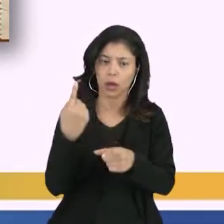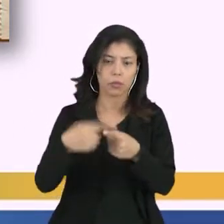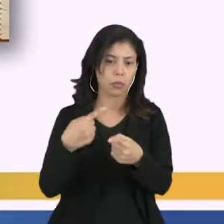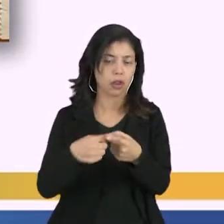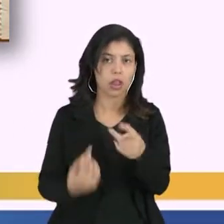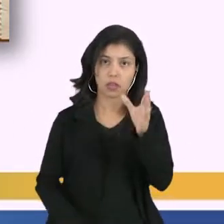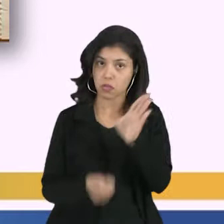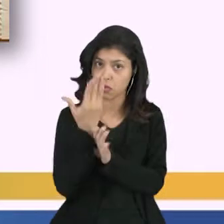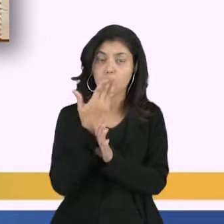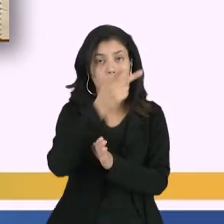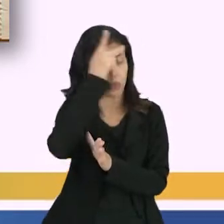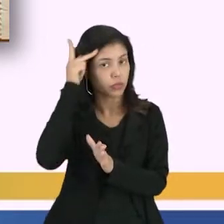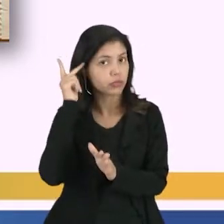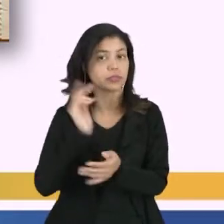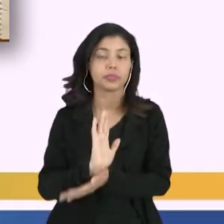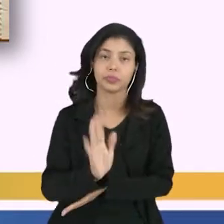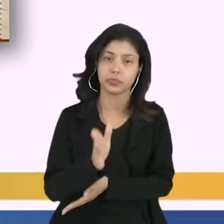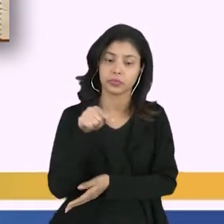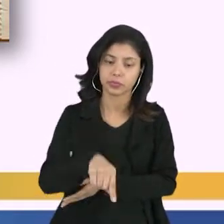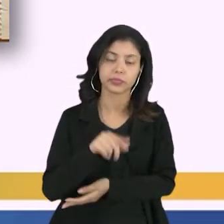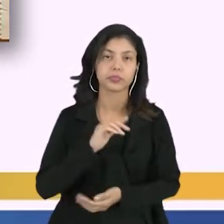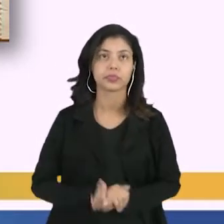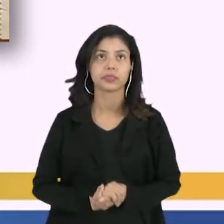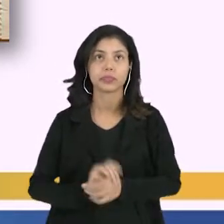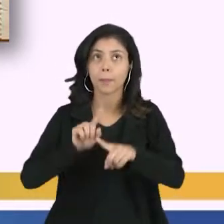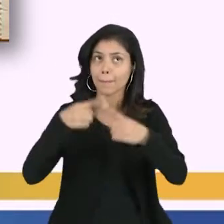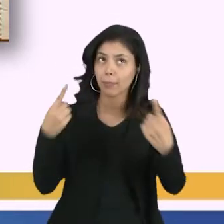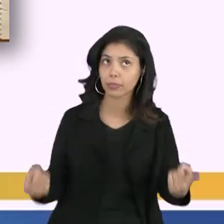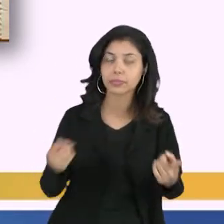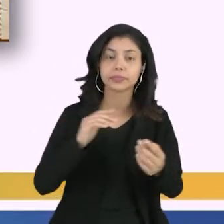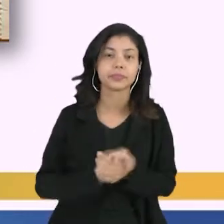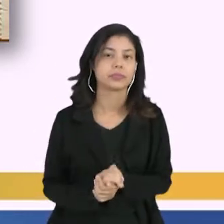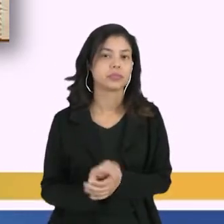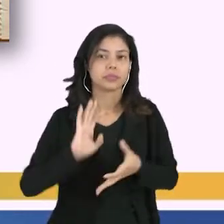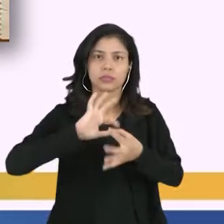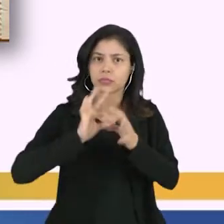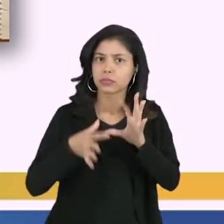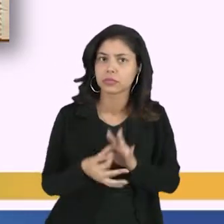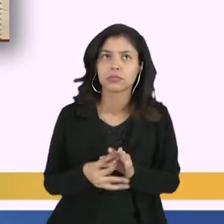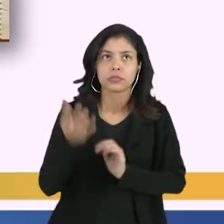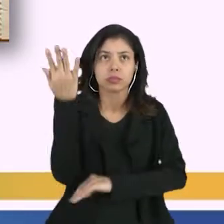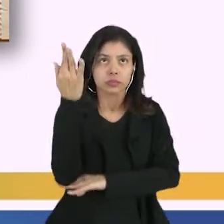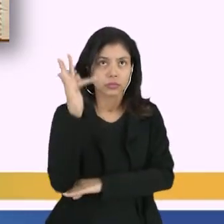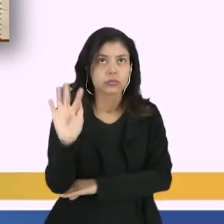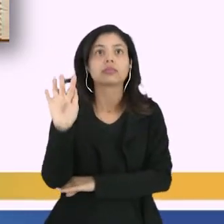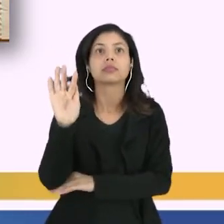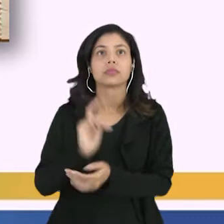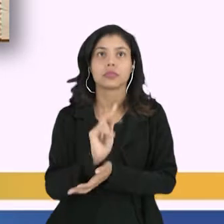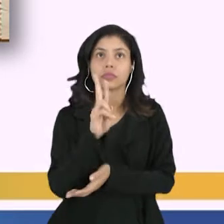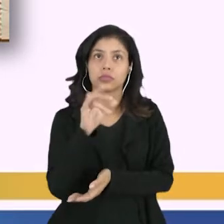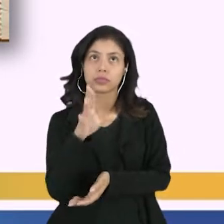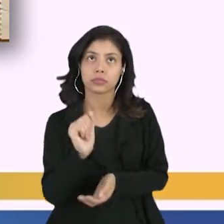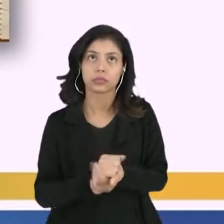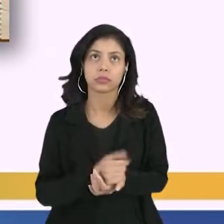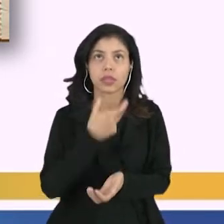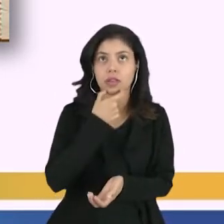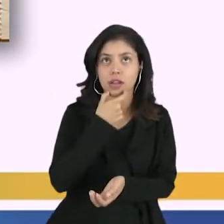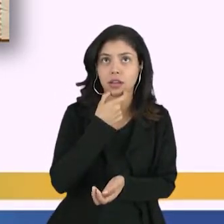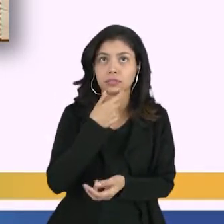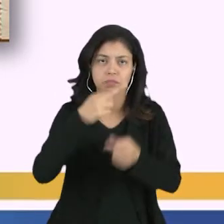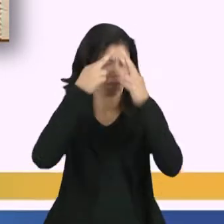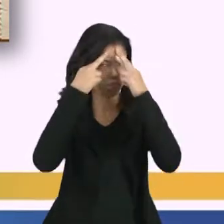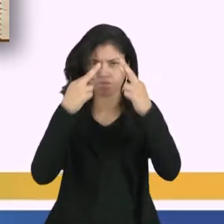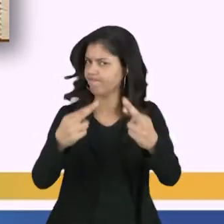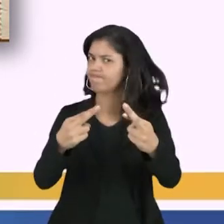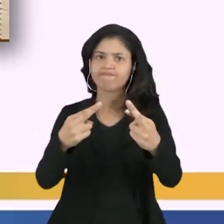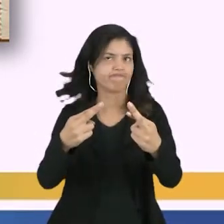existiam pessoas já aqui, né, mas nesse contexto, franceses, holandeses e ingleses não